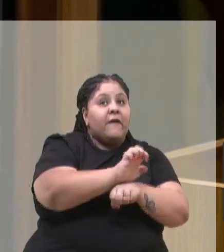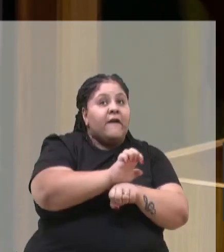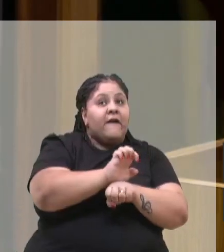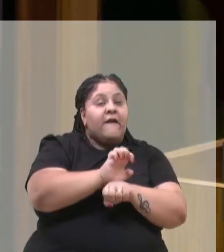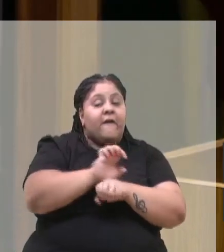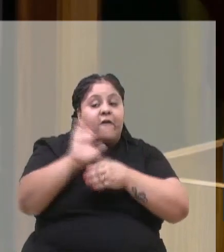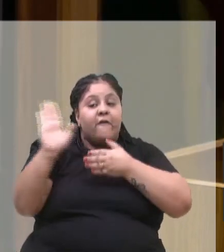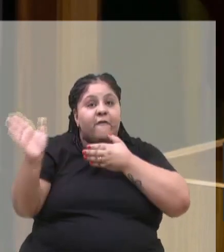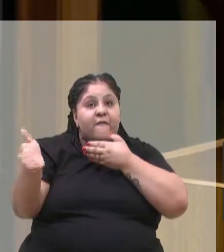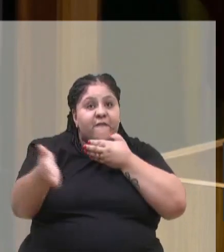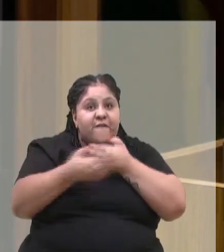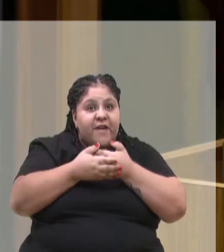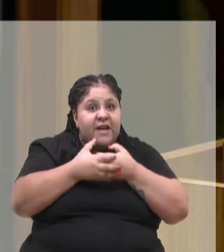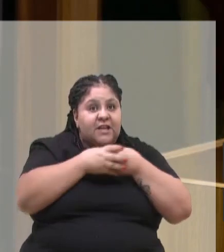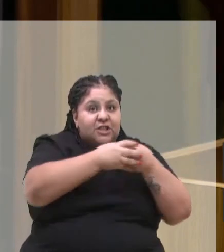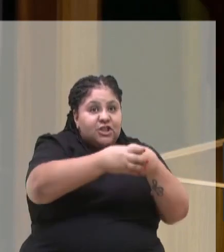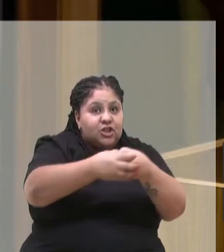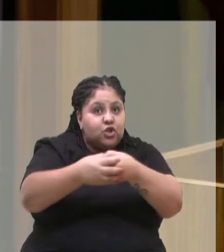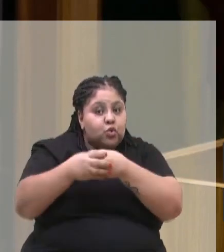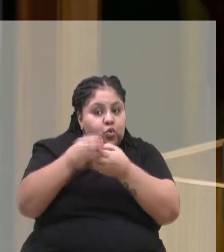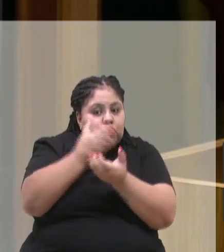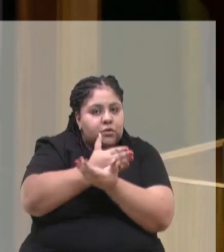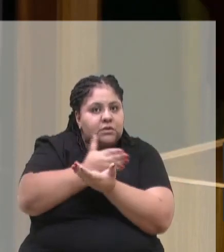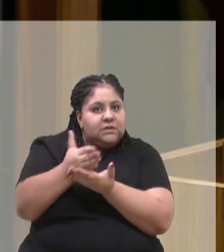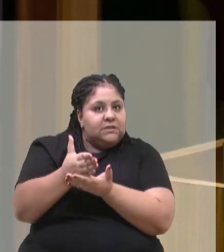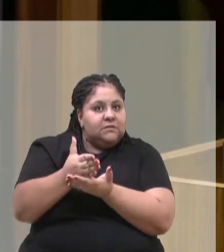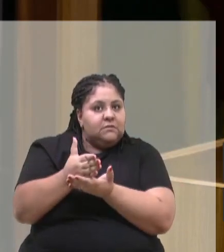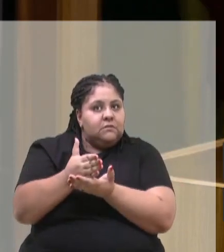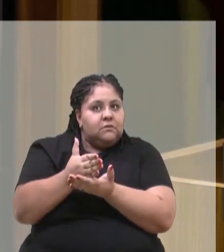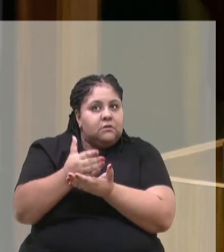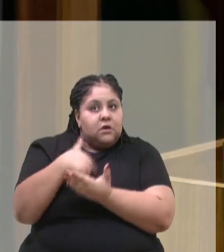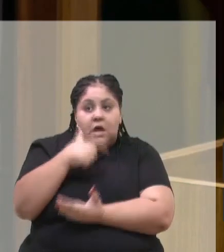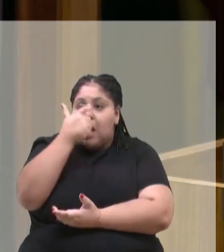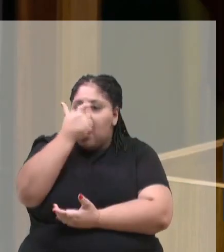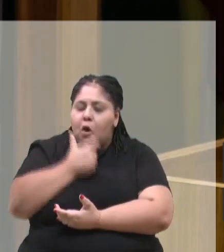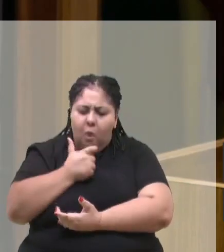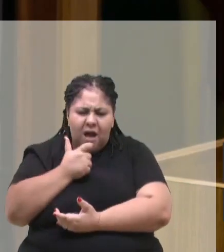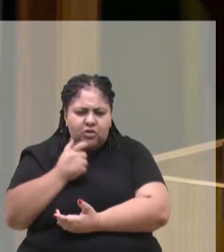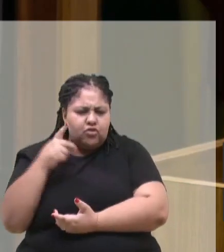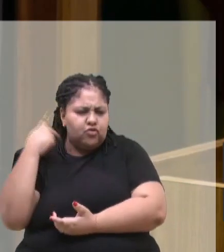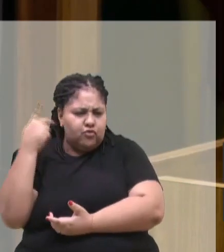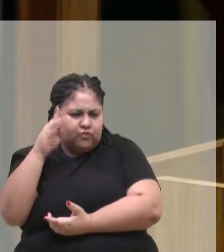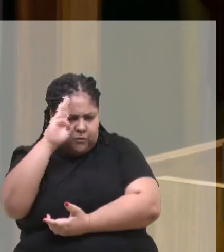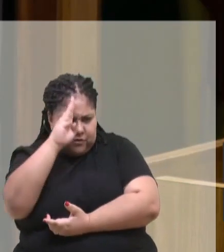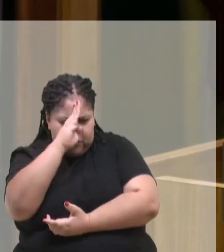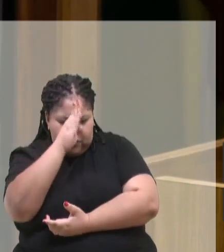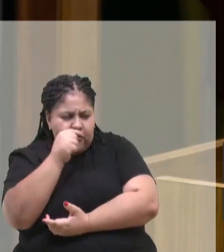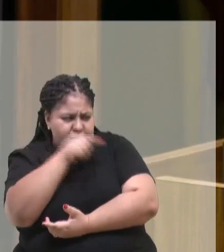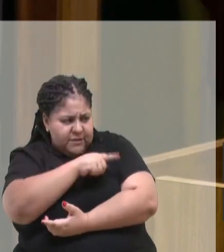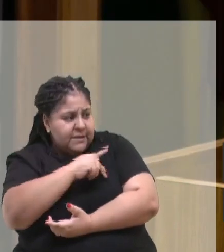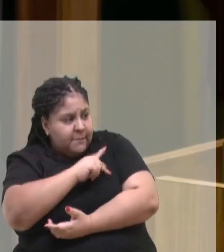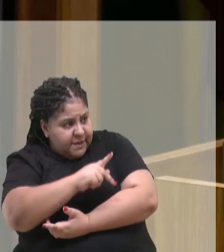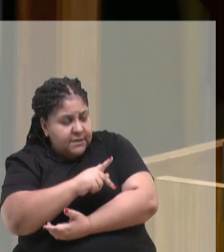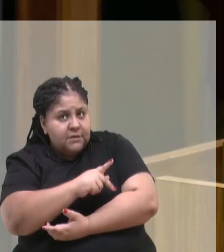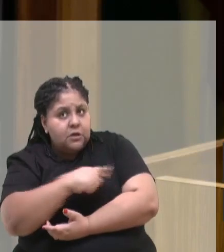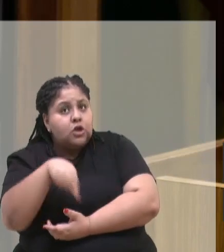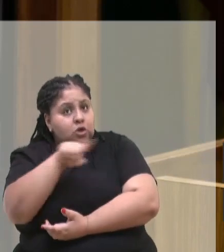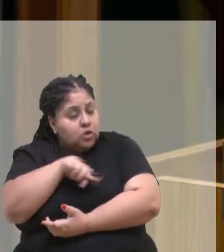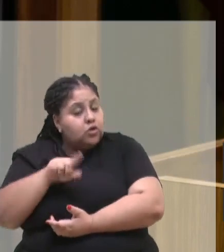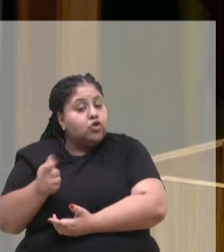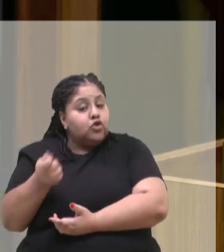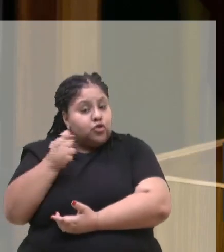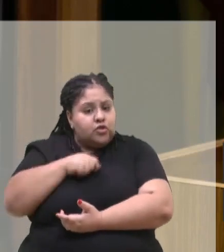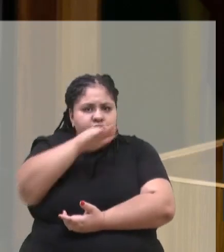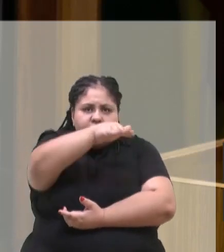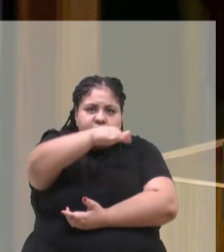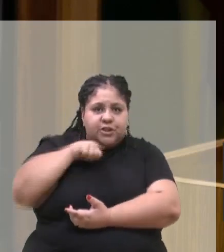fecha turmas de anos iniciais. Eu acho, vereador Bressan, o senhor que é presidente, nós precisaríamos chamar